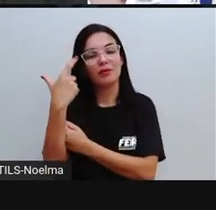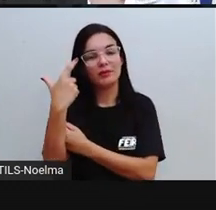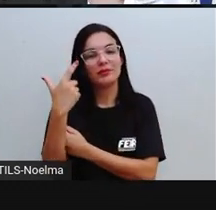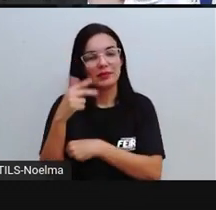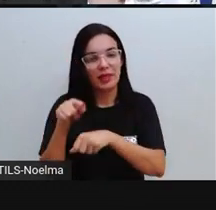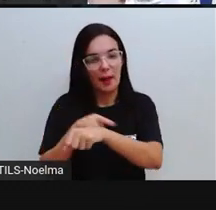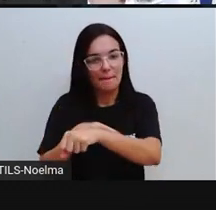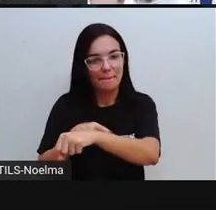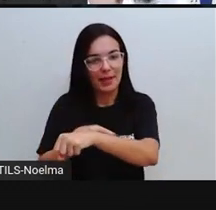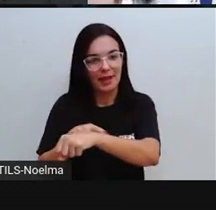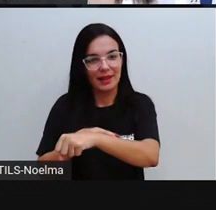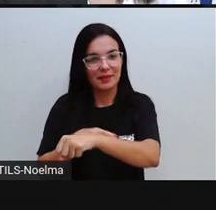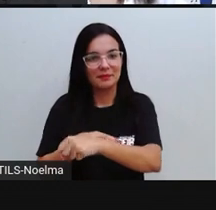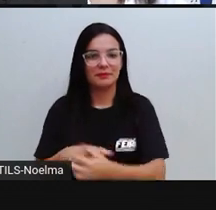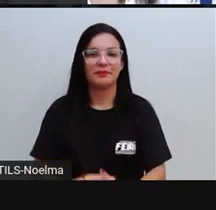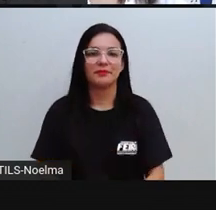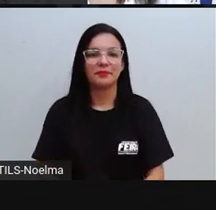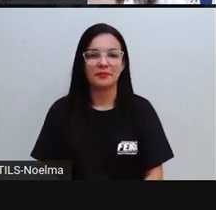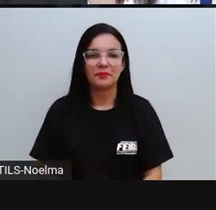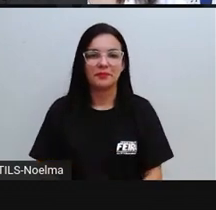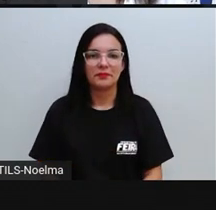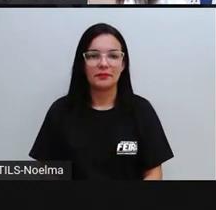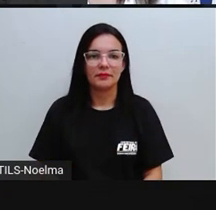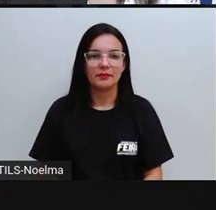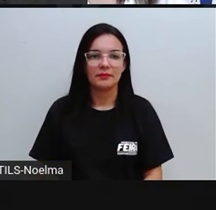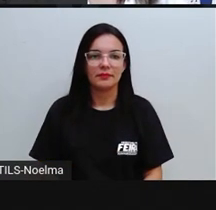pele, tá certo?